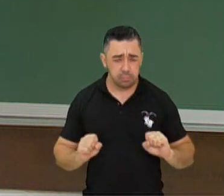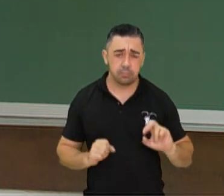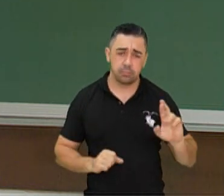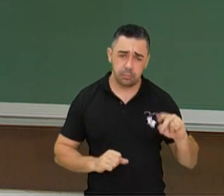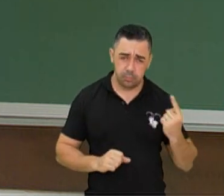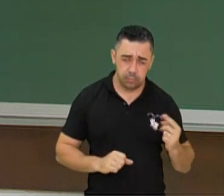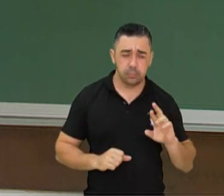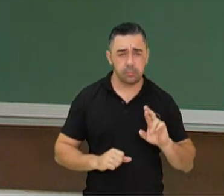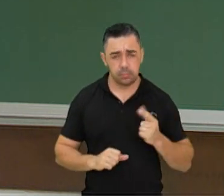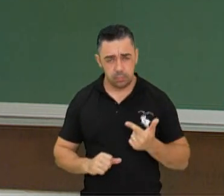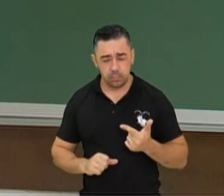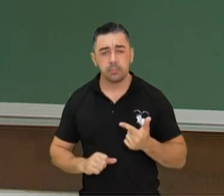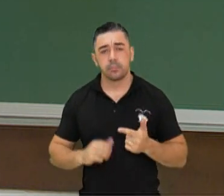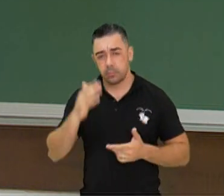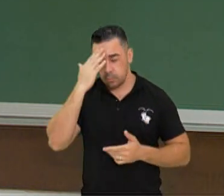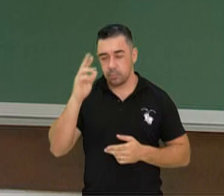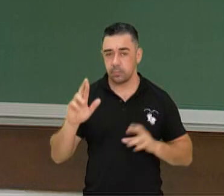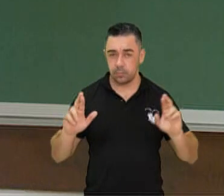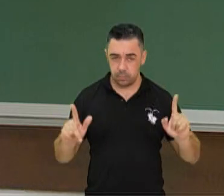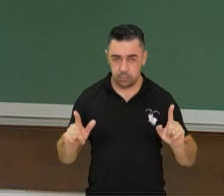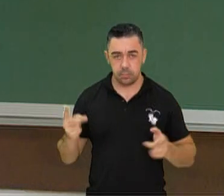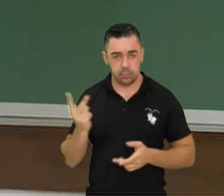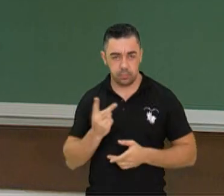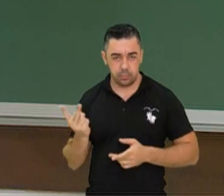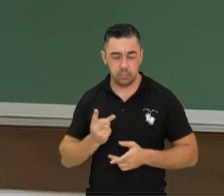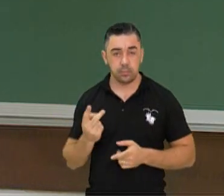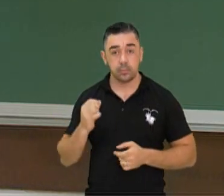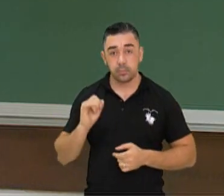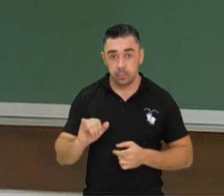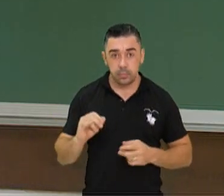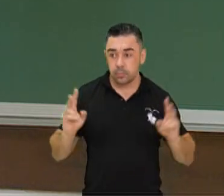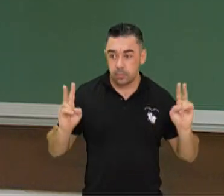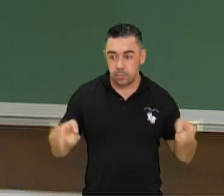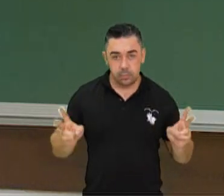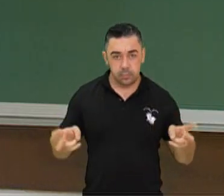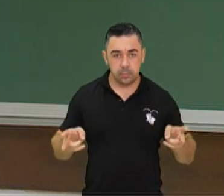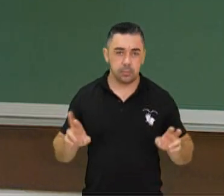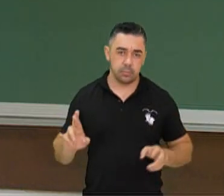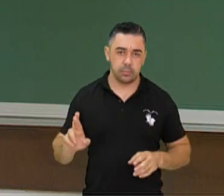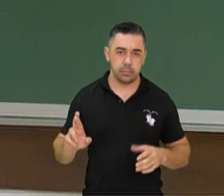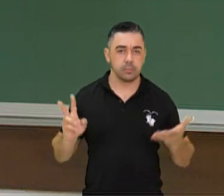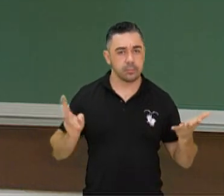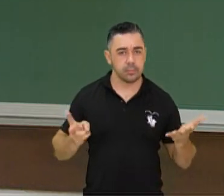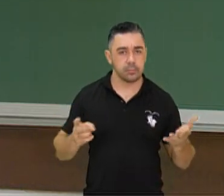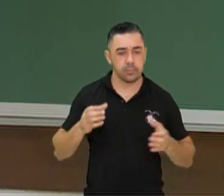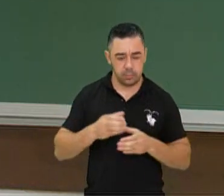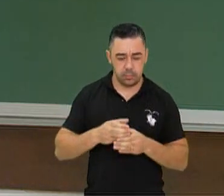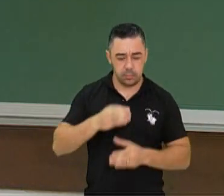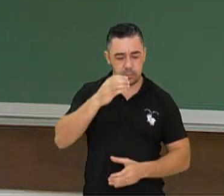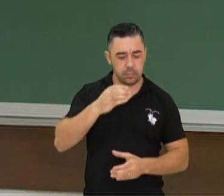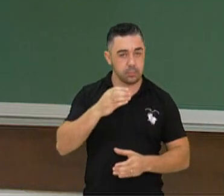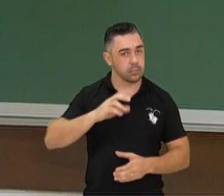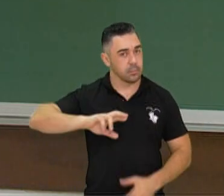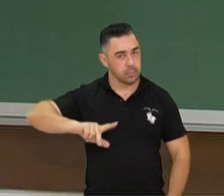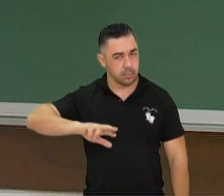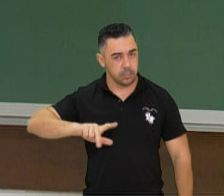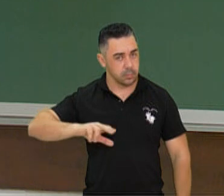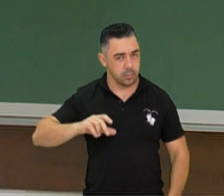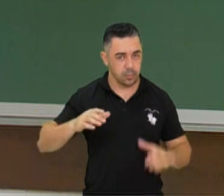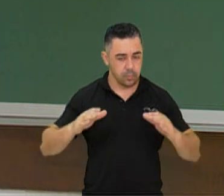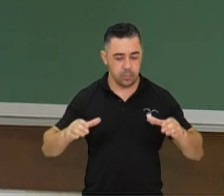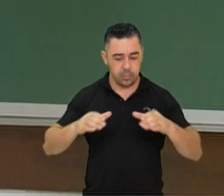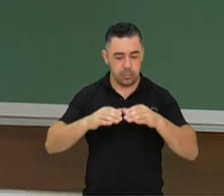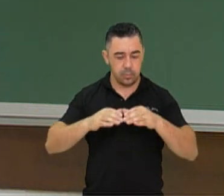saber que são dois raios distintos, tá? Porque se os raios forem iguais, você está falando de cilindro e não de tronco de